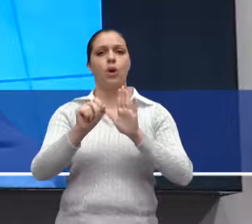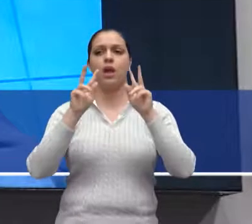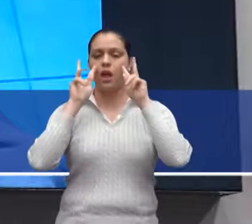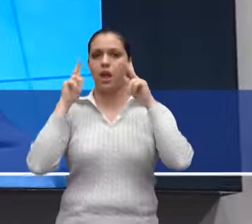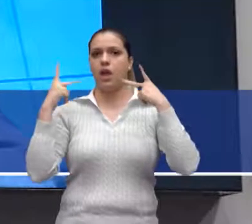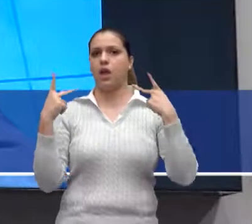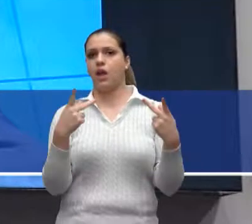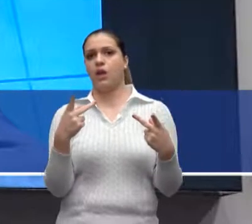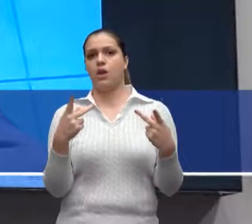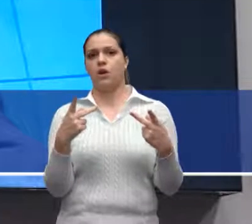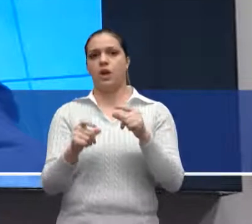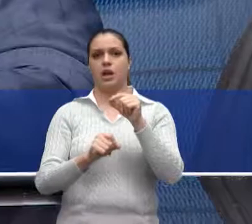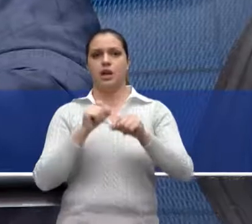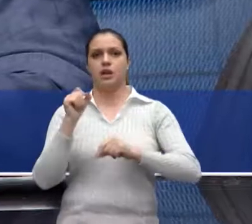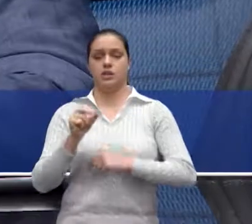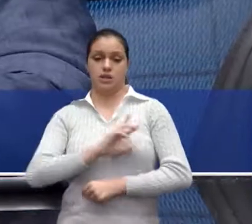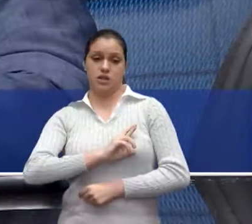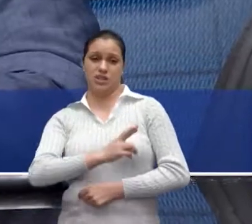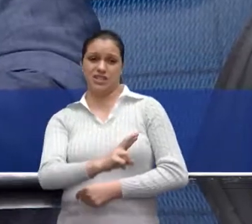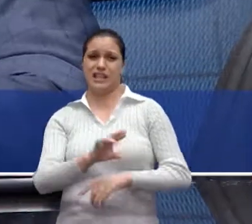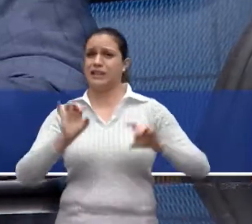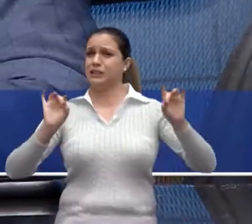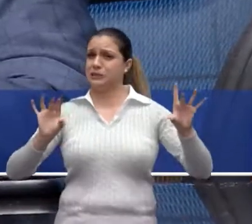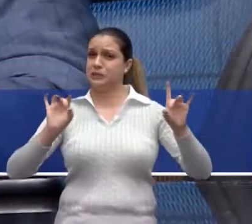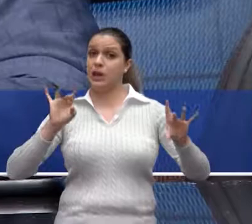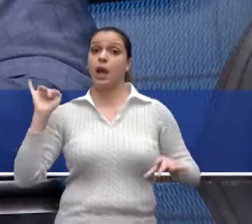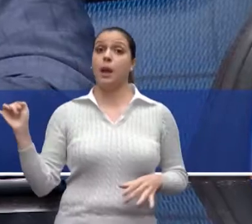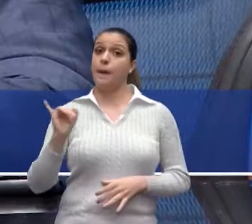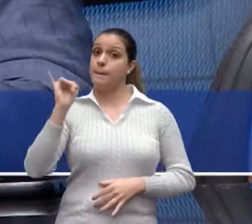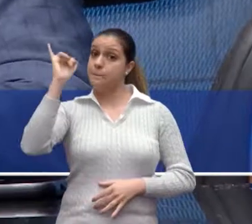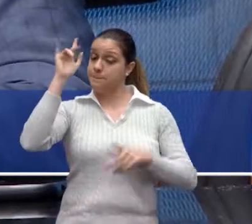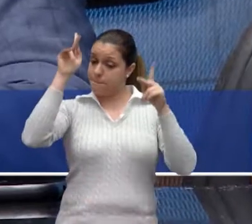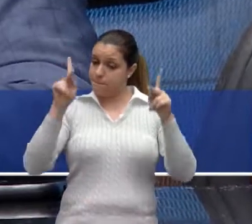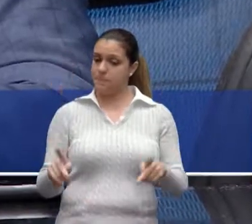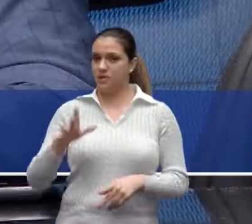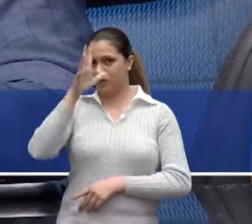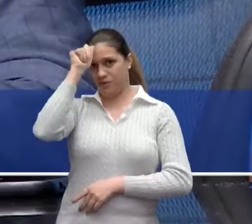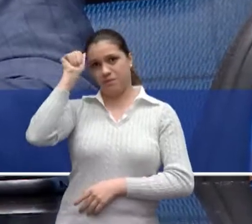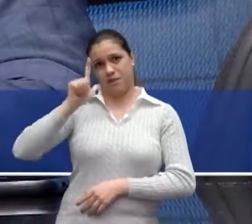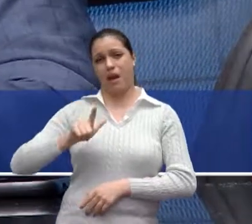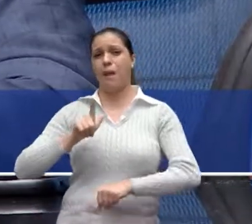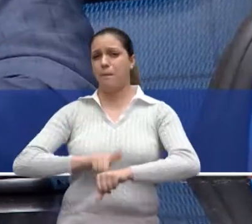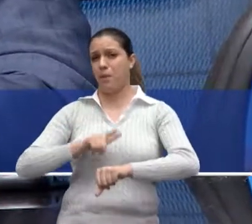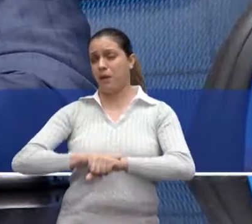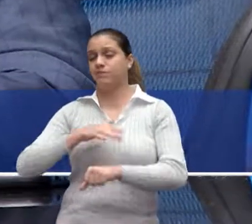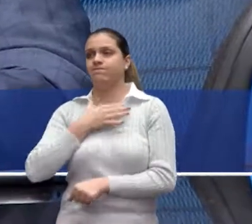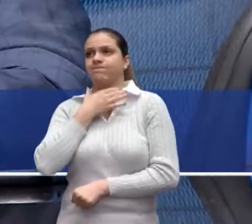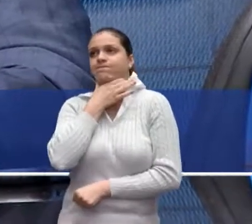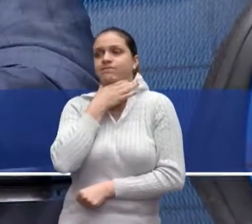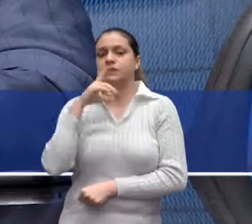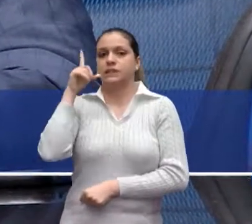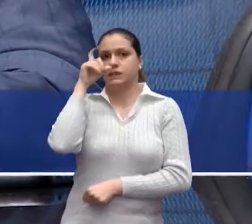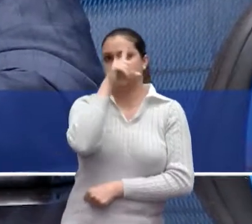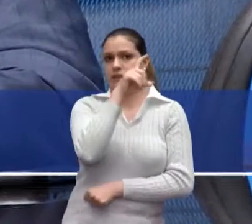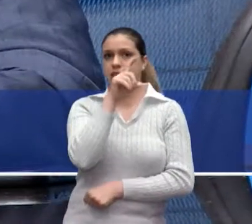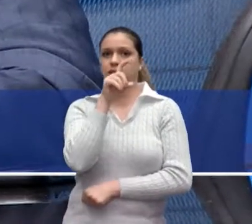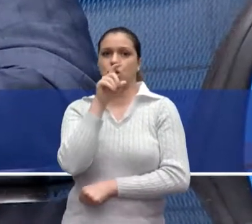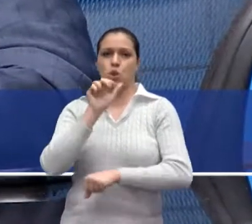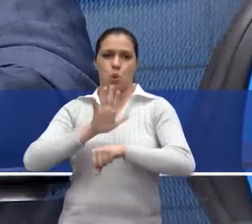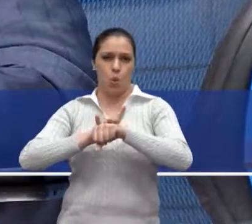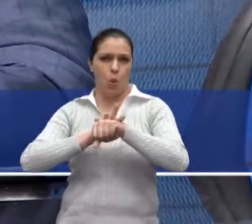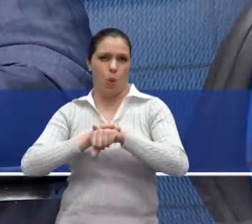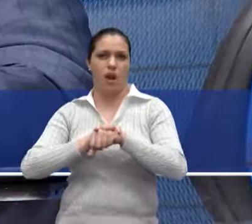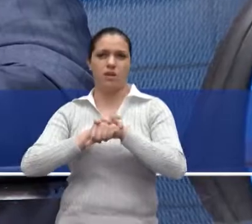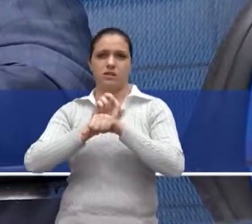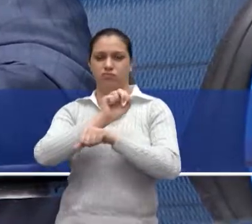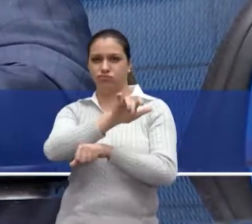de lei que reconhece a atividade religiosa como essencial para a população de Mato Grosso do Sul em tempos de crise ocasionadas